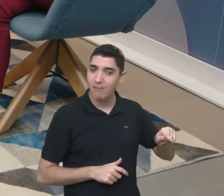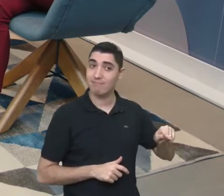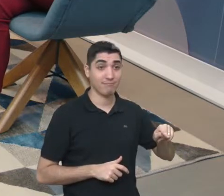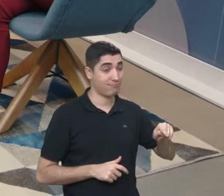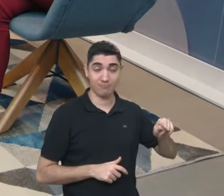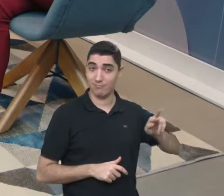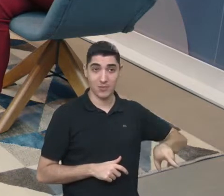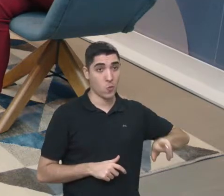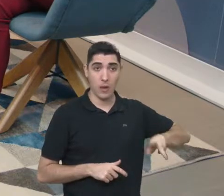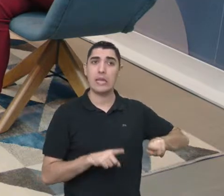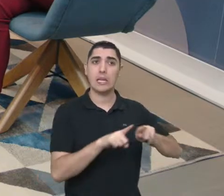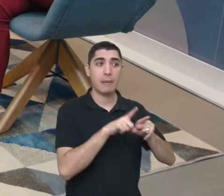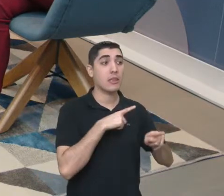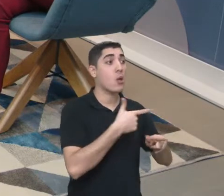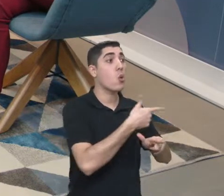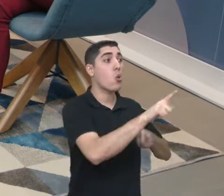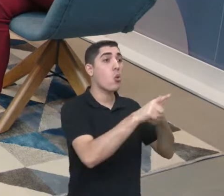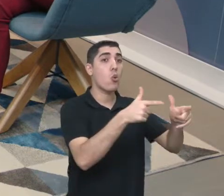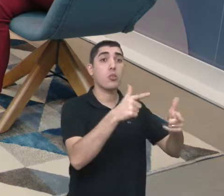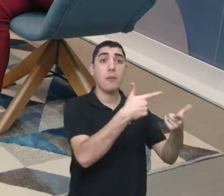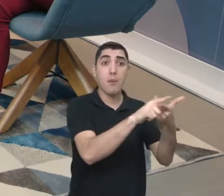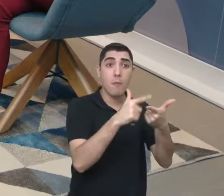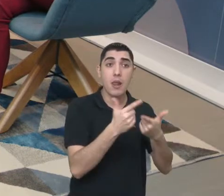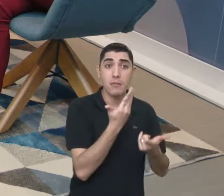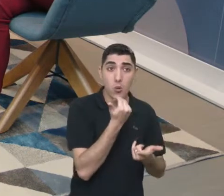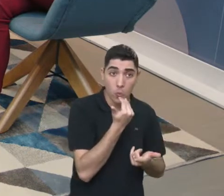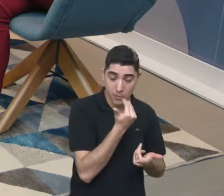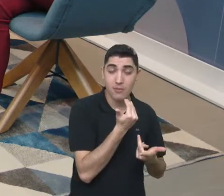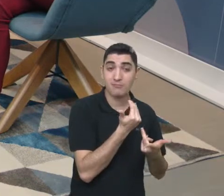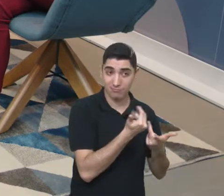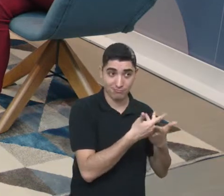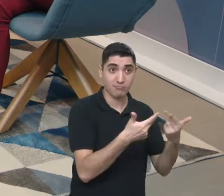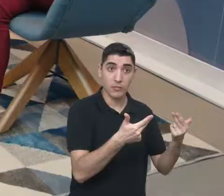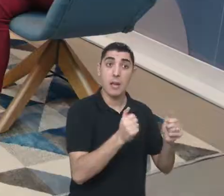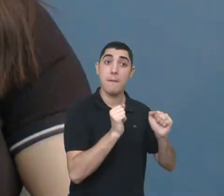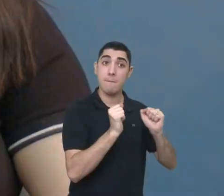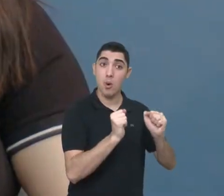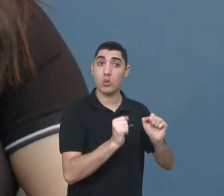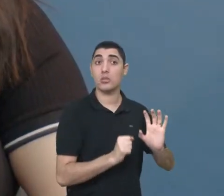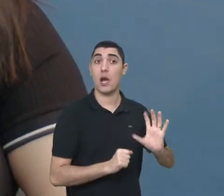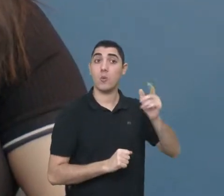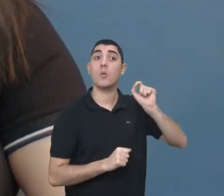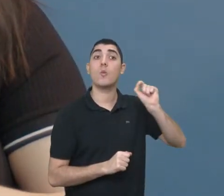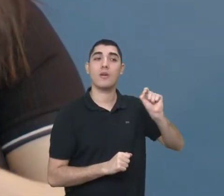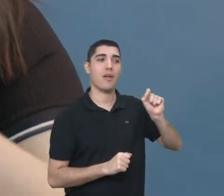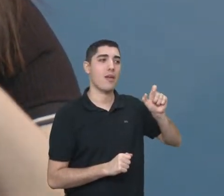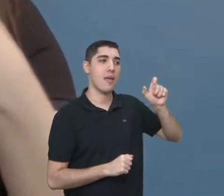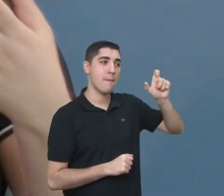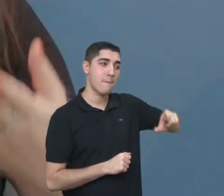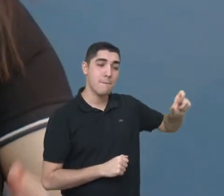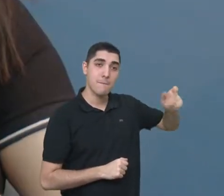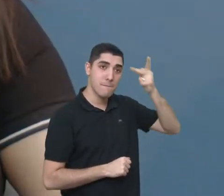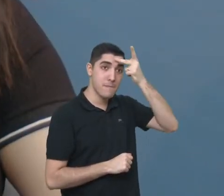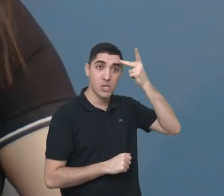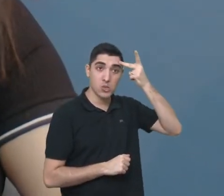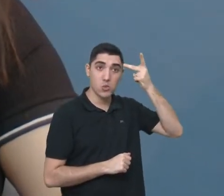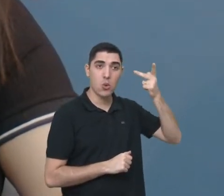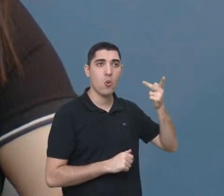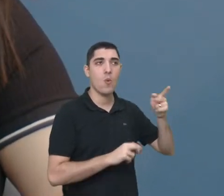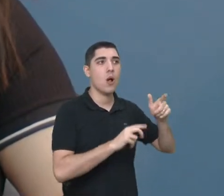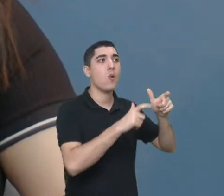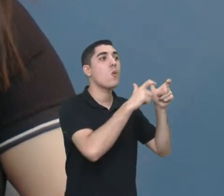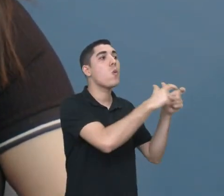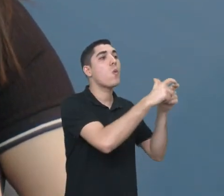esse tipo de caso, mas os transtornos alimentares, eles podem atingir pessoas de diversos